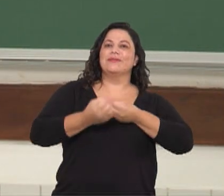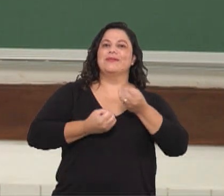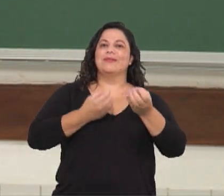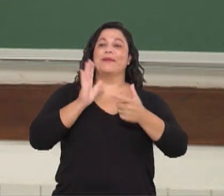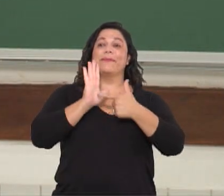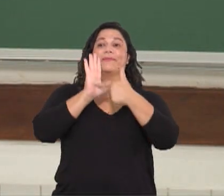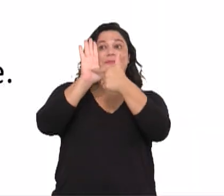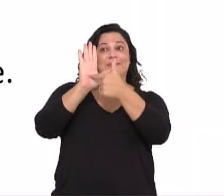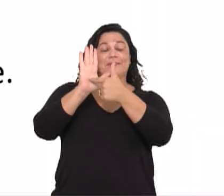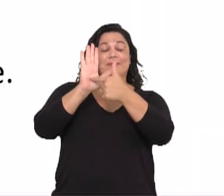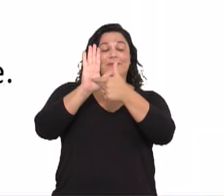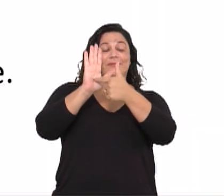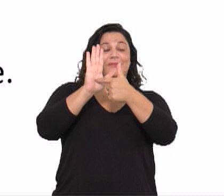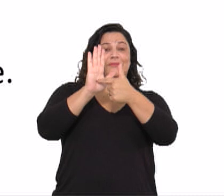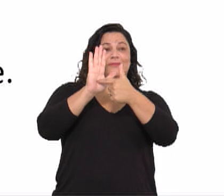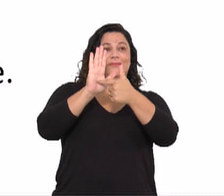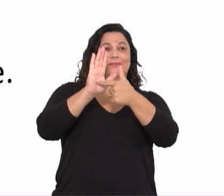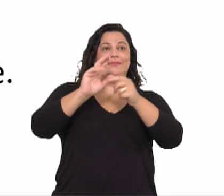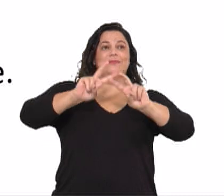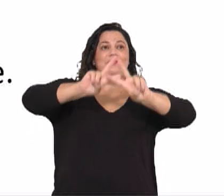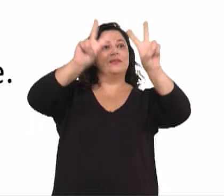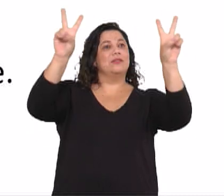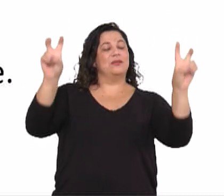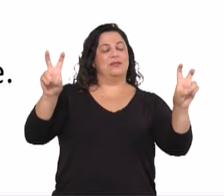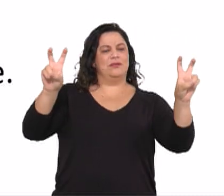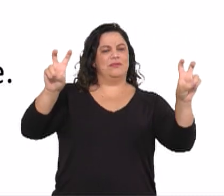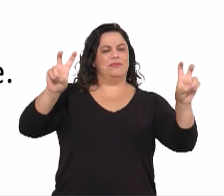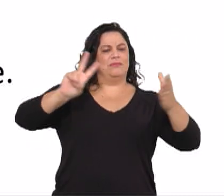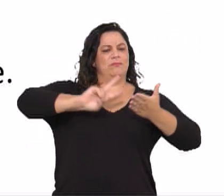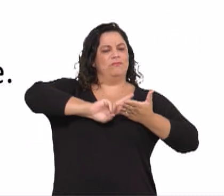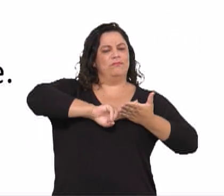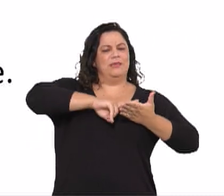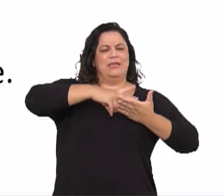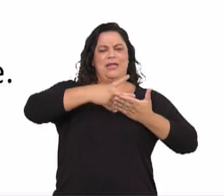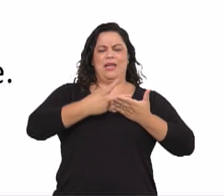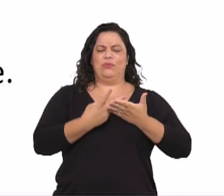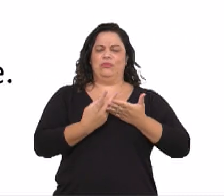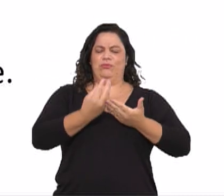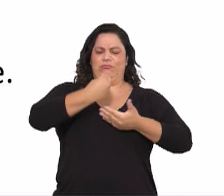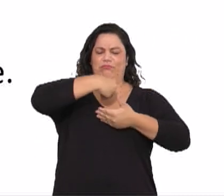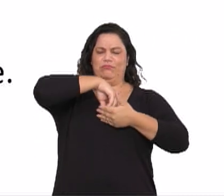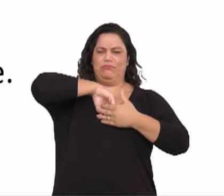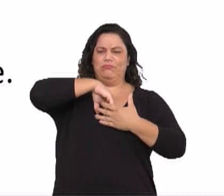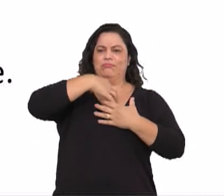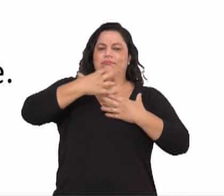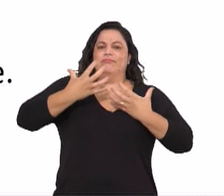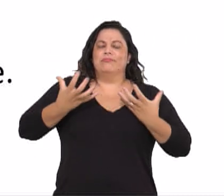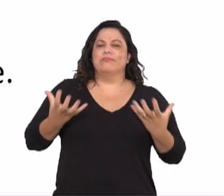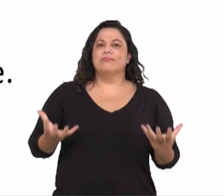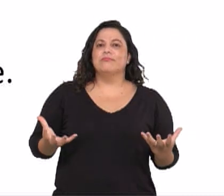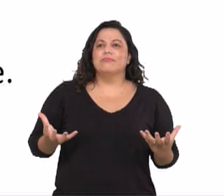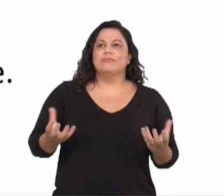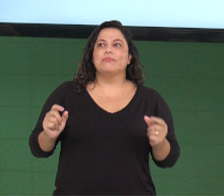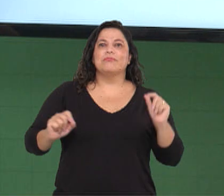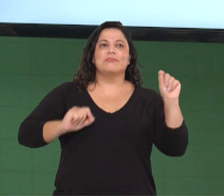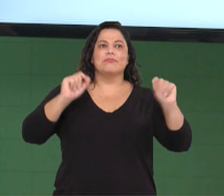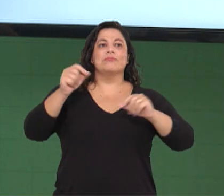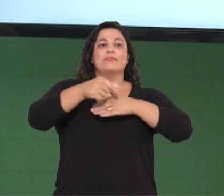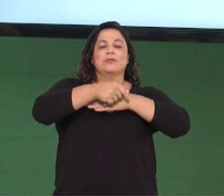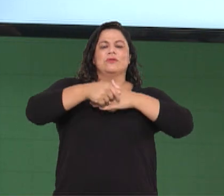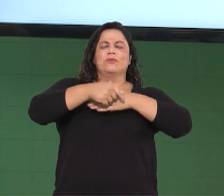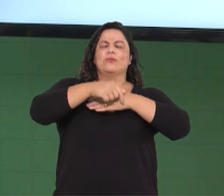vocês chamado Traduzir-se, do Ferreira Goulart. Já ouviram falar do Ferreira